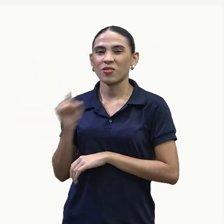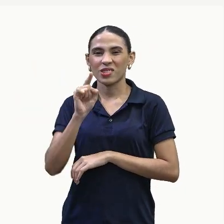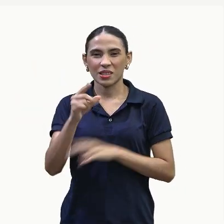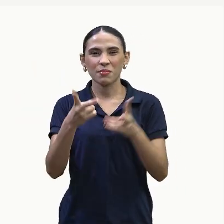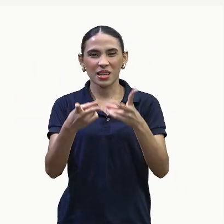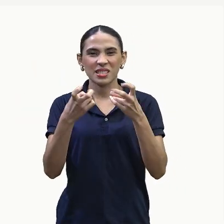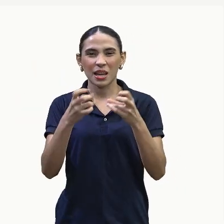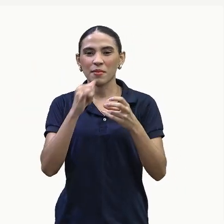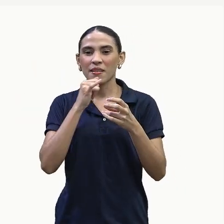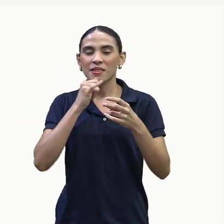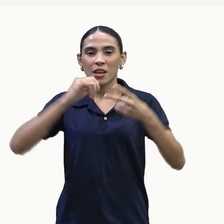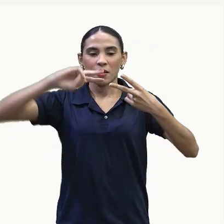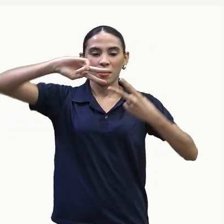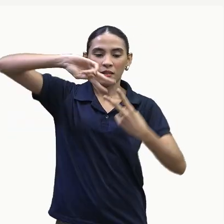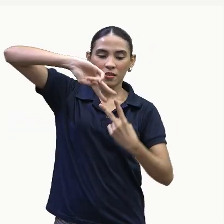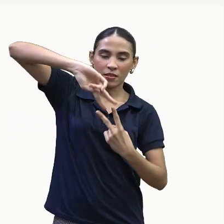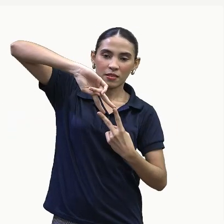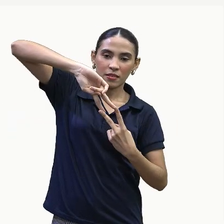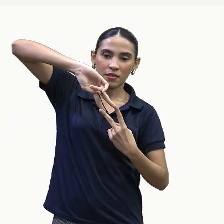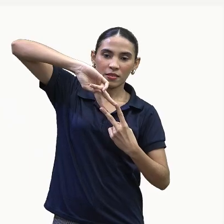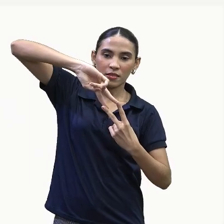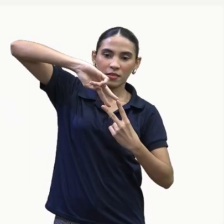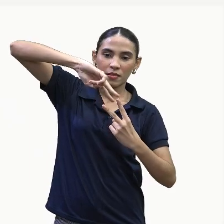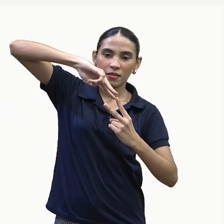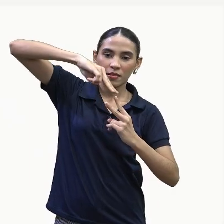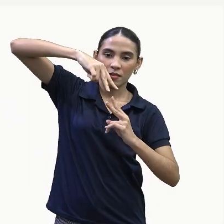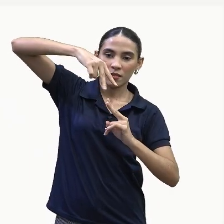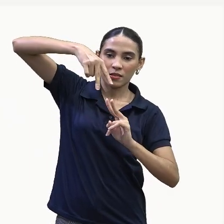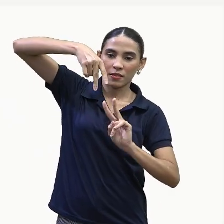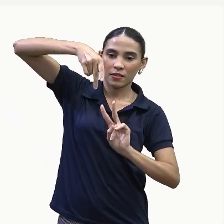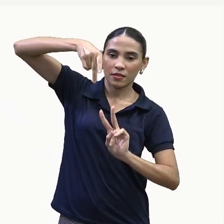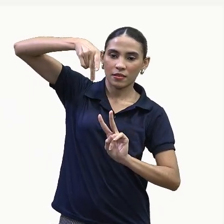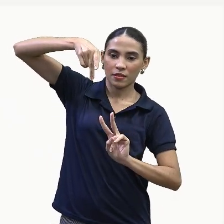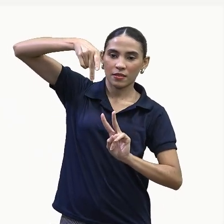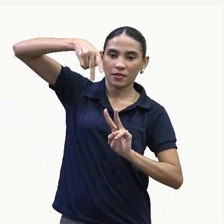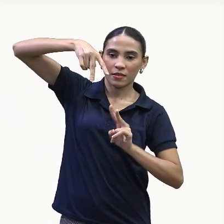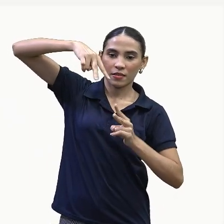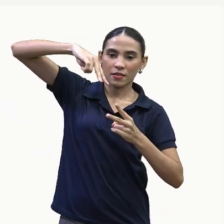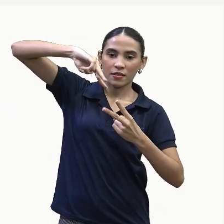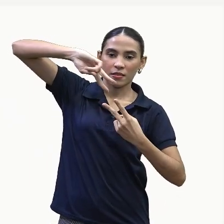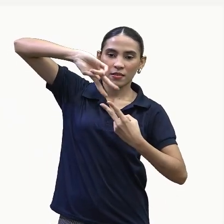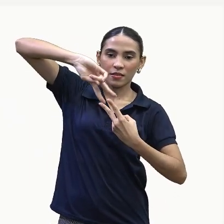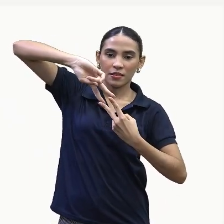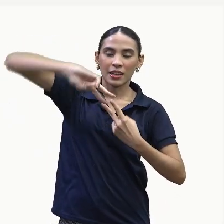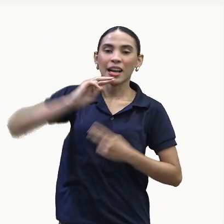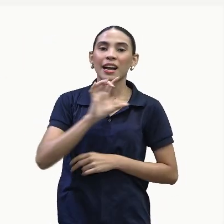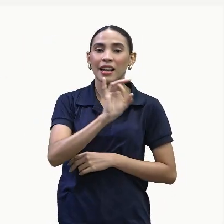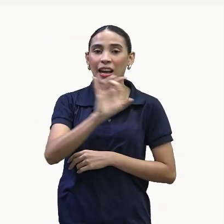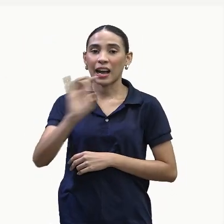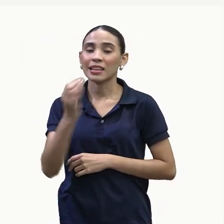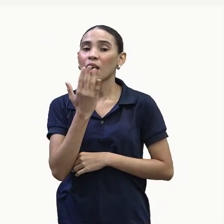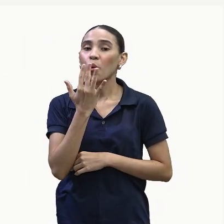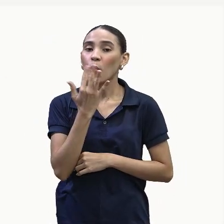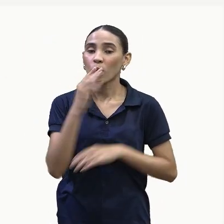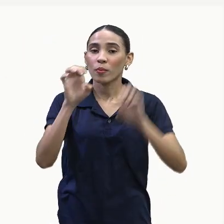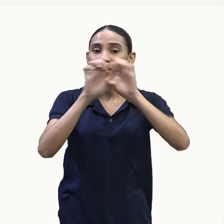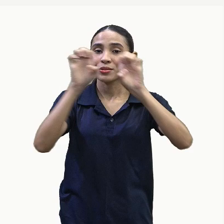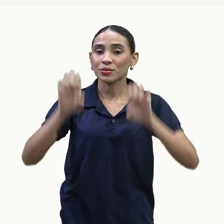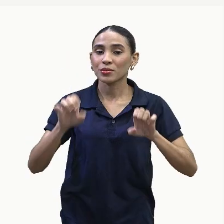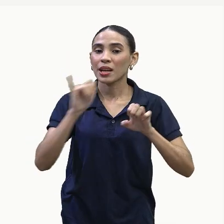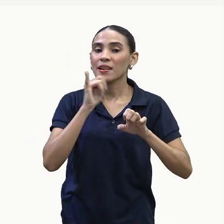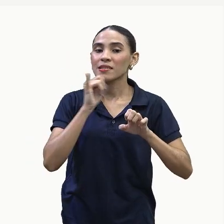estão vendo que nessa dupla fita de DNA, nós temos associados a cada cor dessa uma estrutura que são